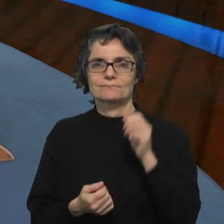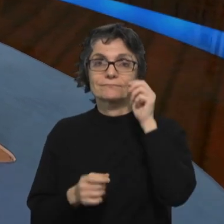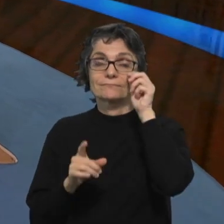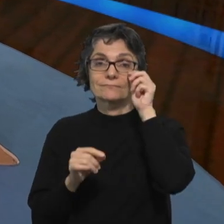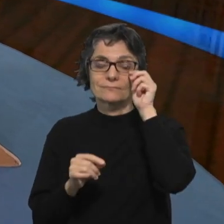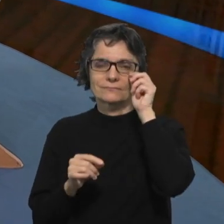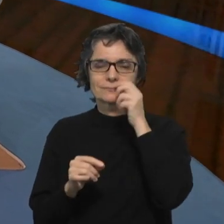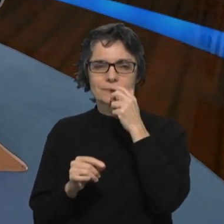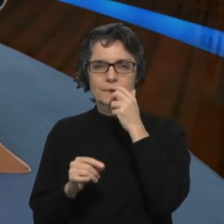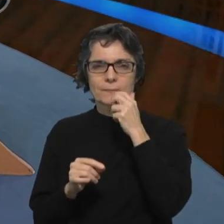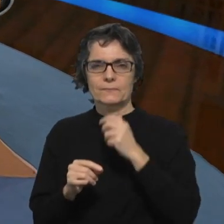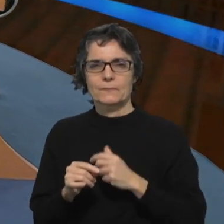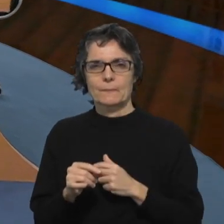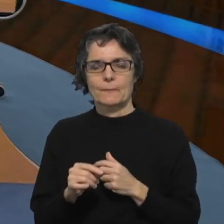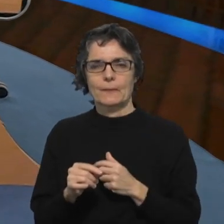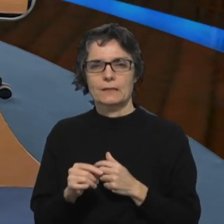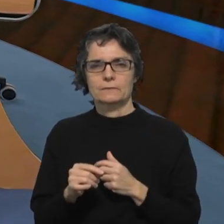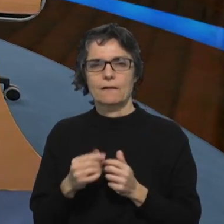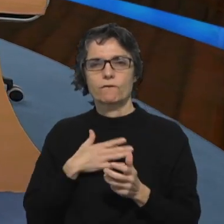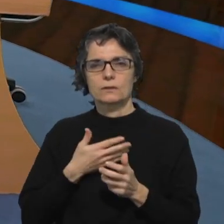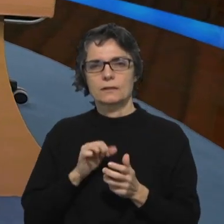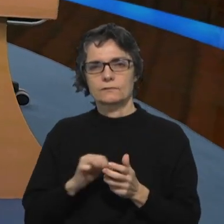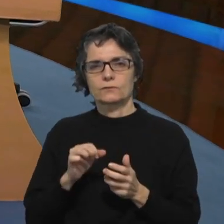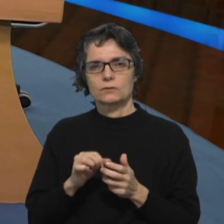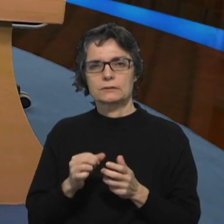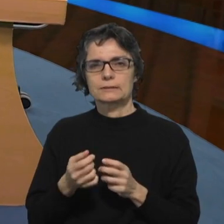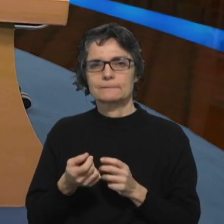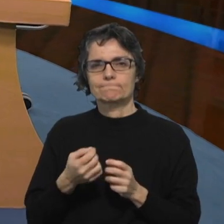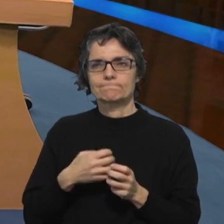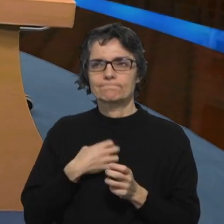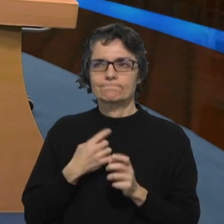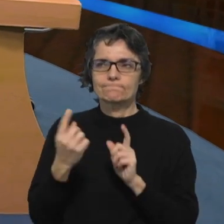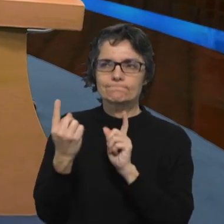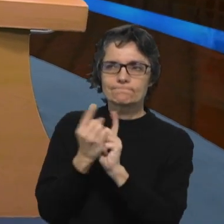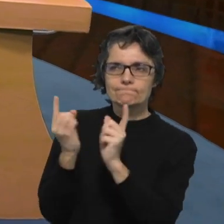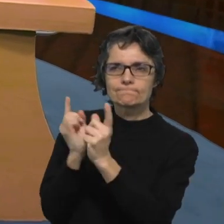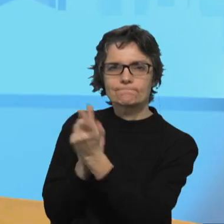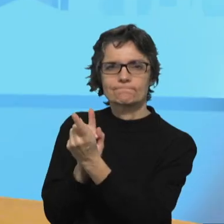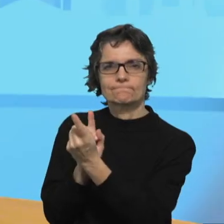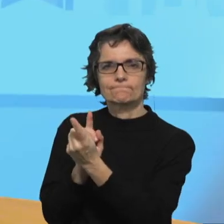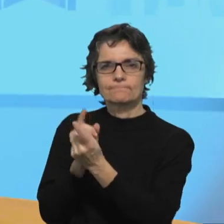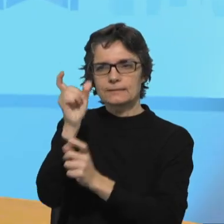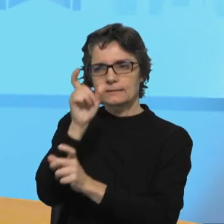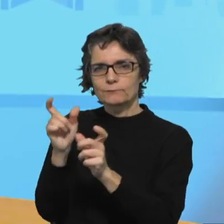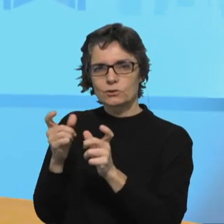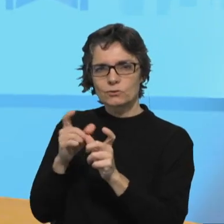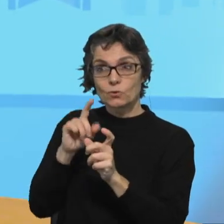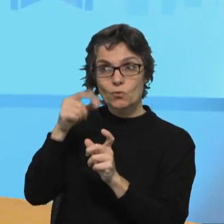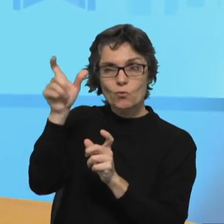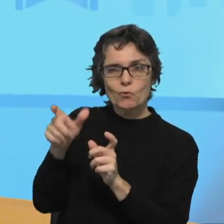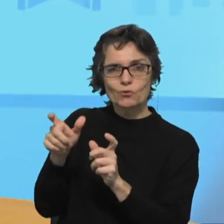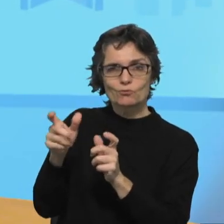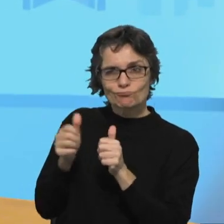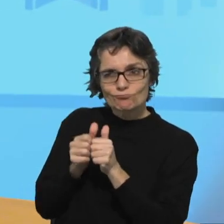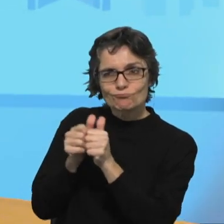lá está, essa experiência da proximidade do outro que caminha comigo nesta descoberta da fé. E